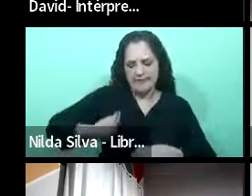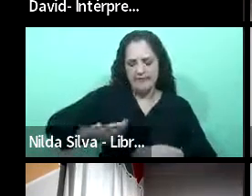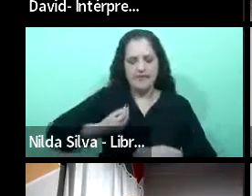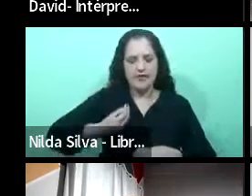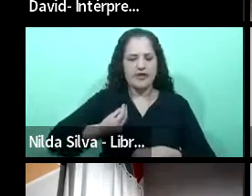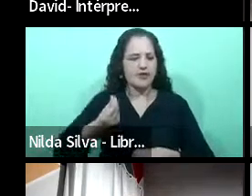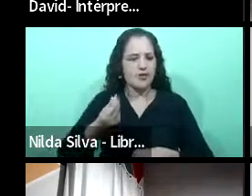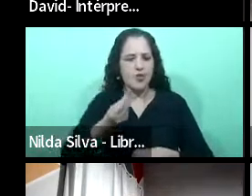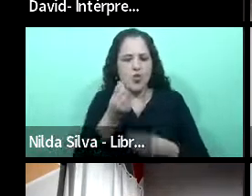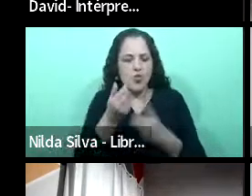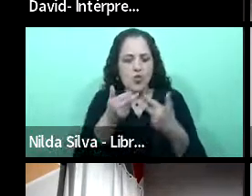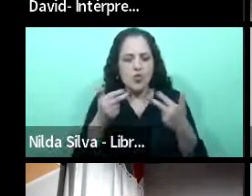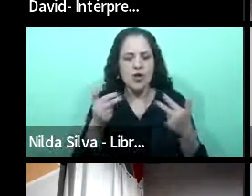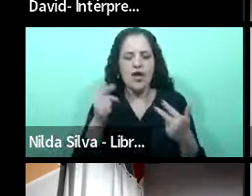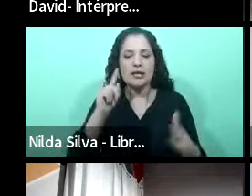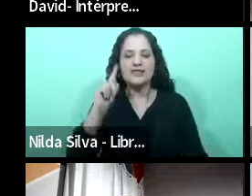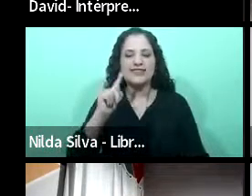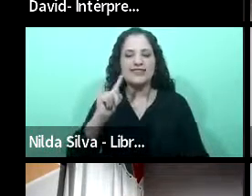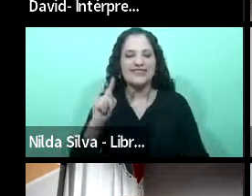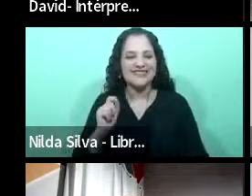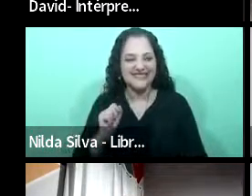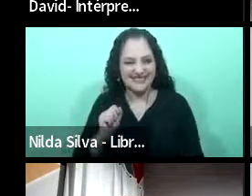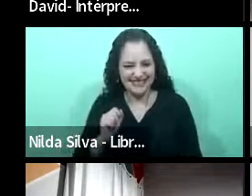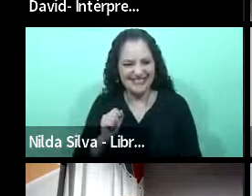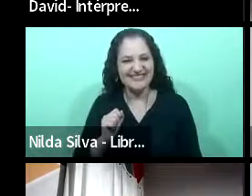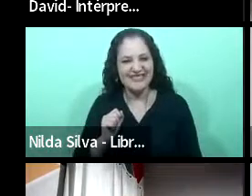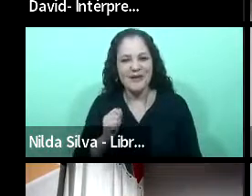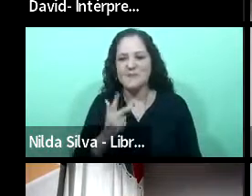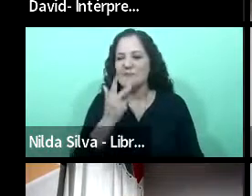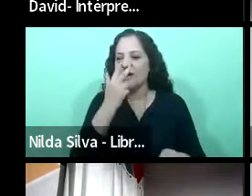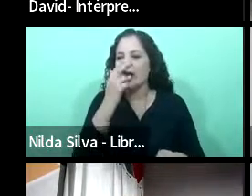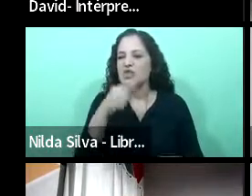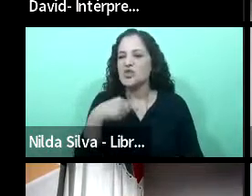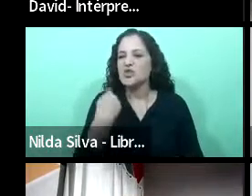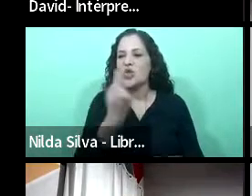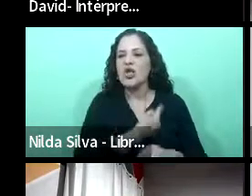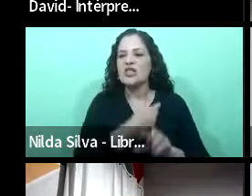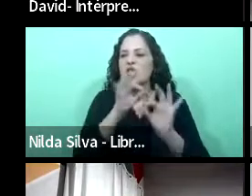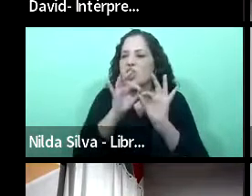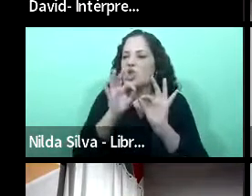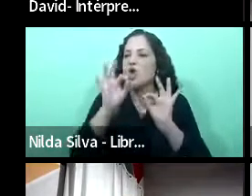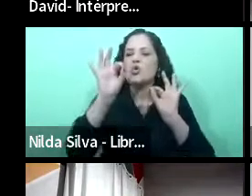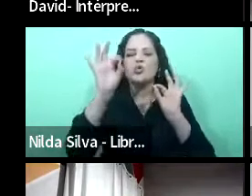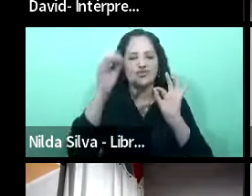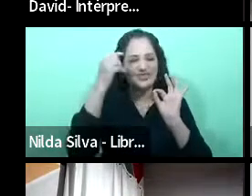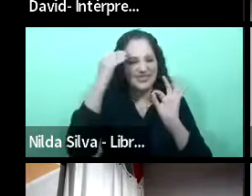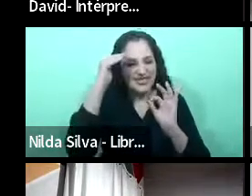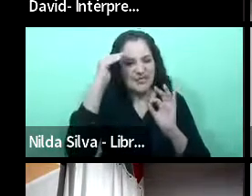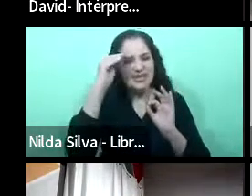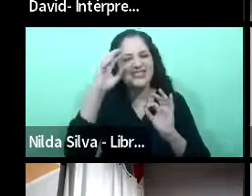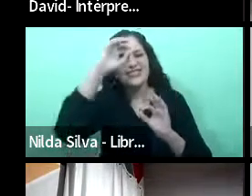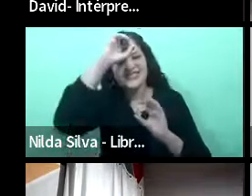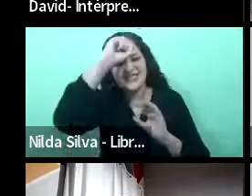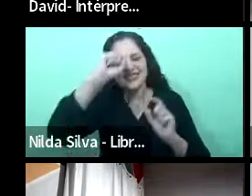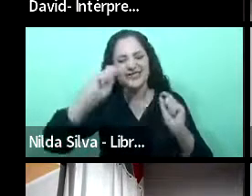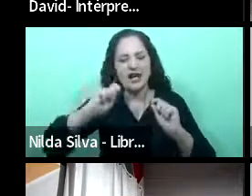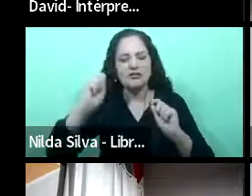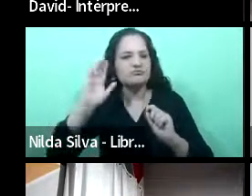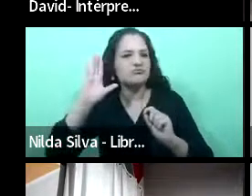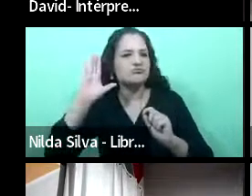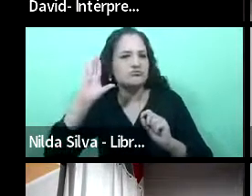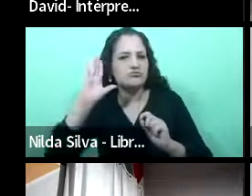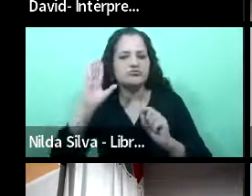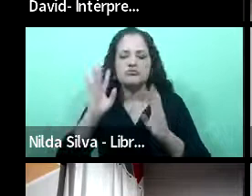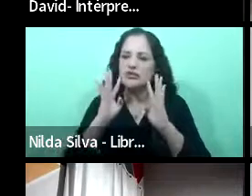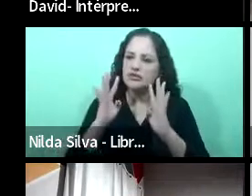vivenciando coisas que a gente não sabe, das quais a gente está distante, e aprendendo e escutando. Então,